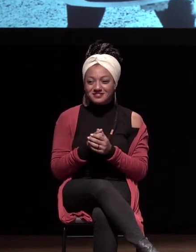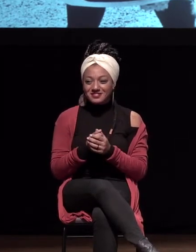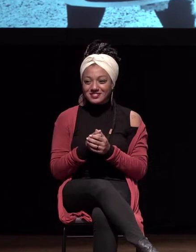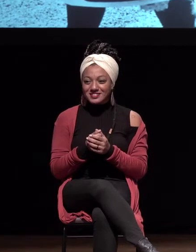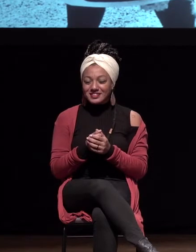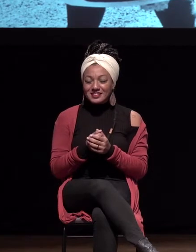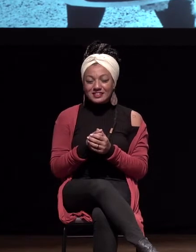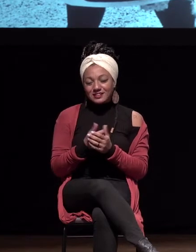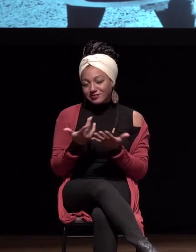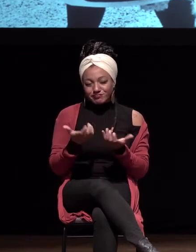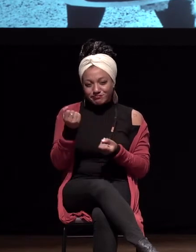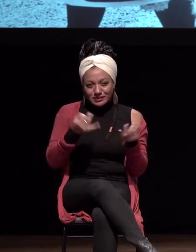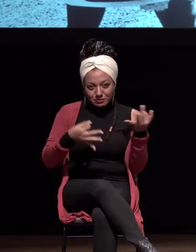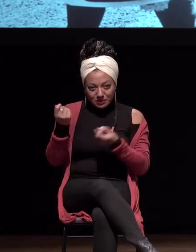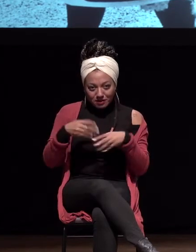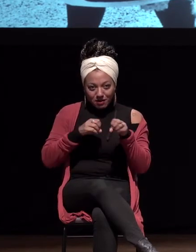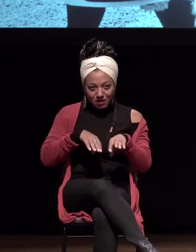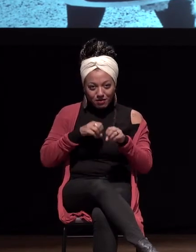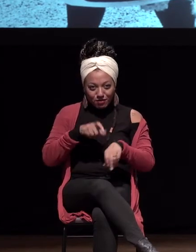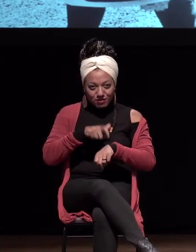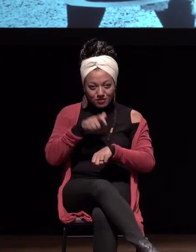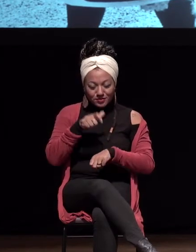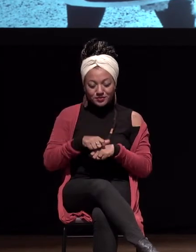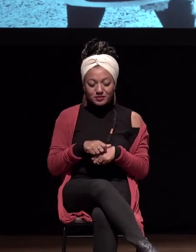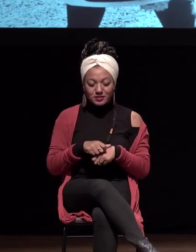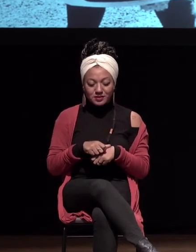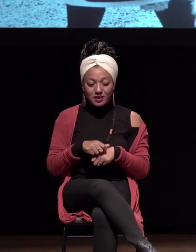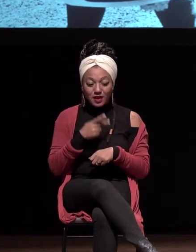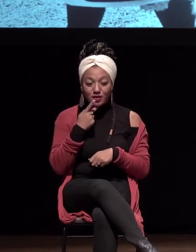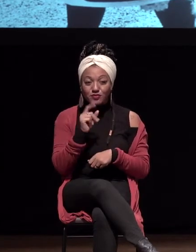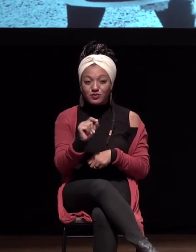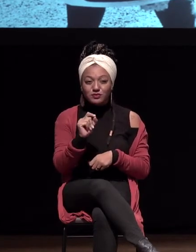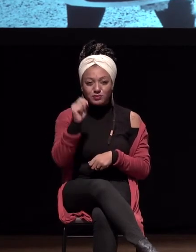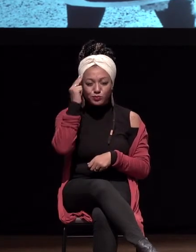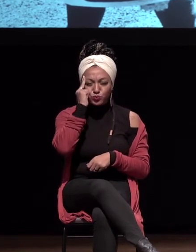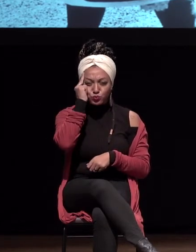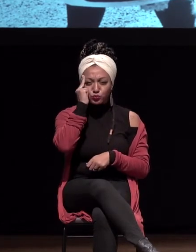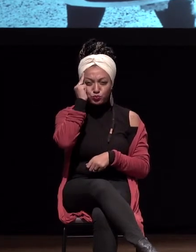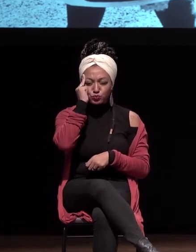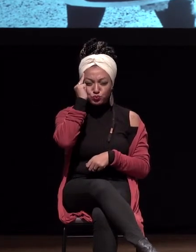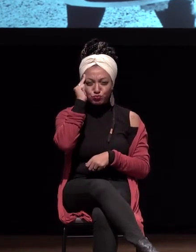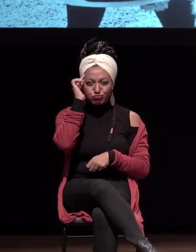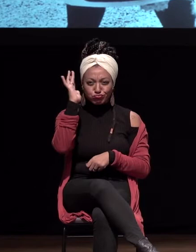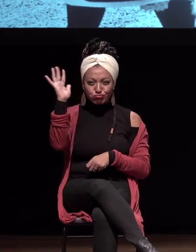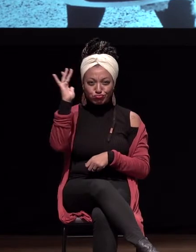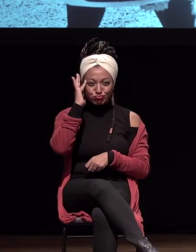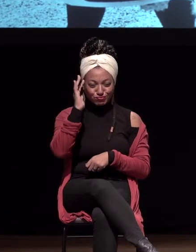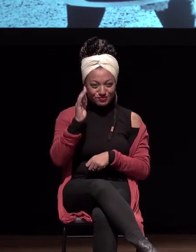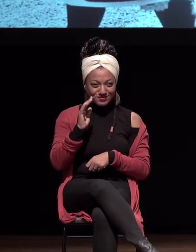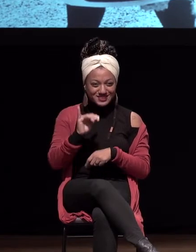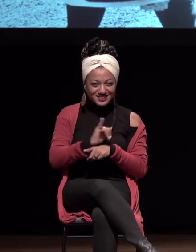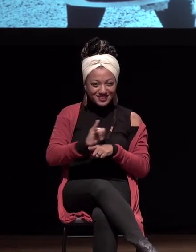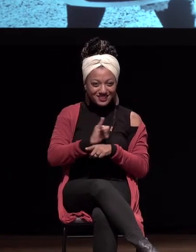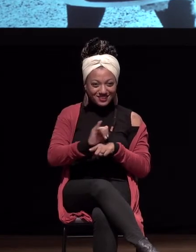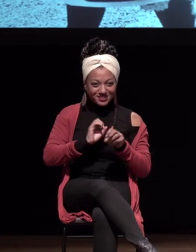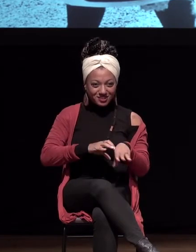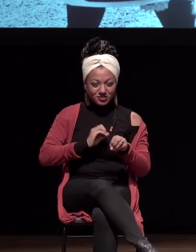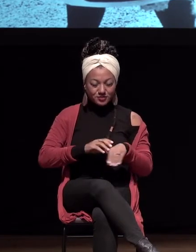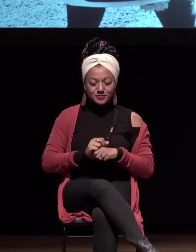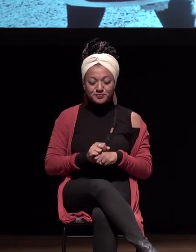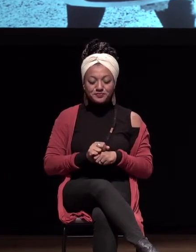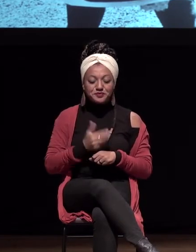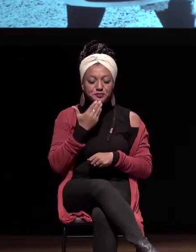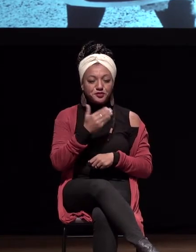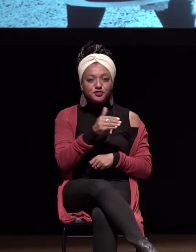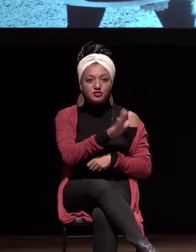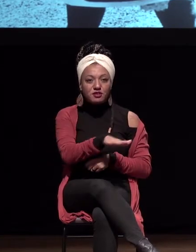Aí, o que eu fiz? A gente fala da utopia. E aí a gente pegou um monte de revista e